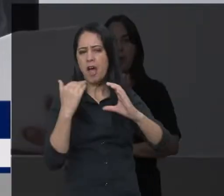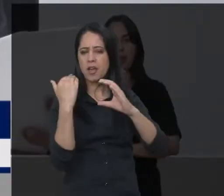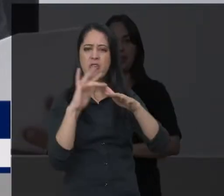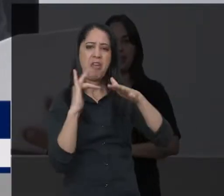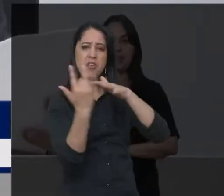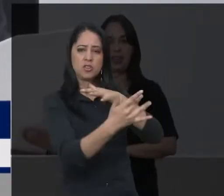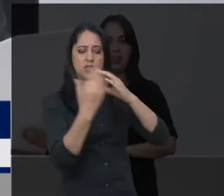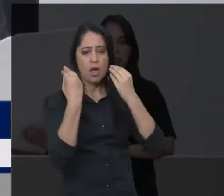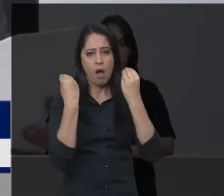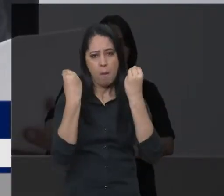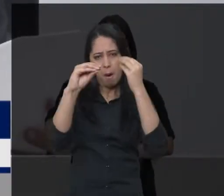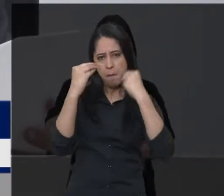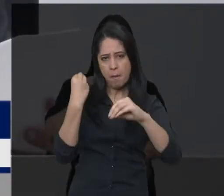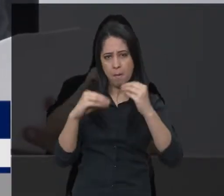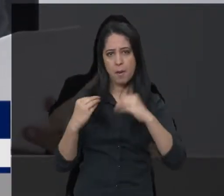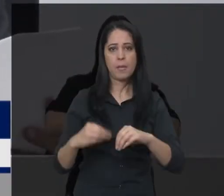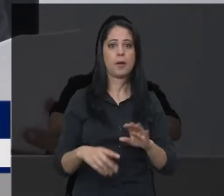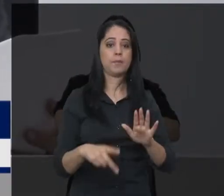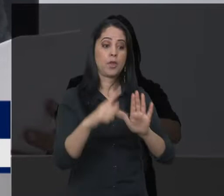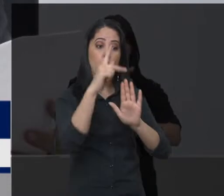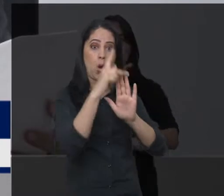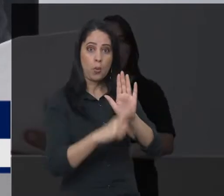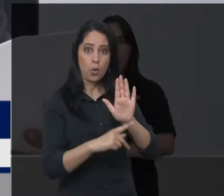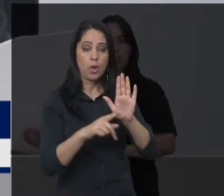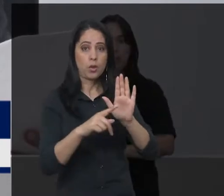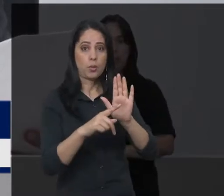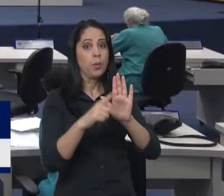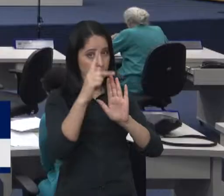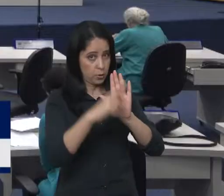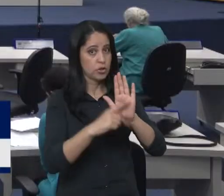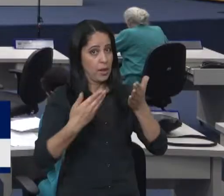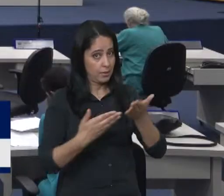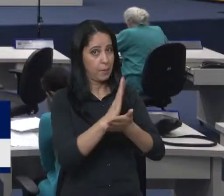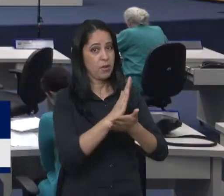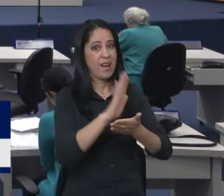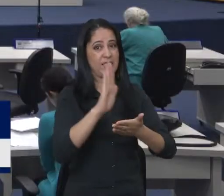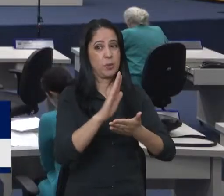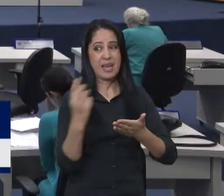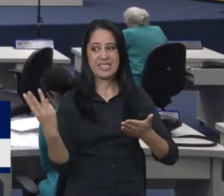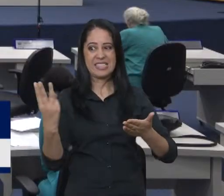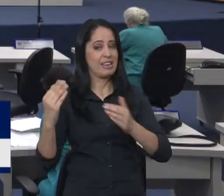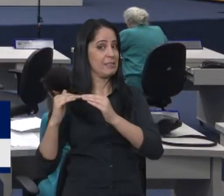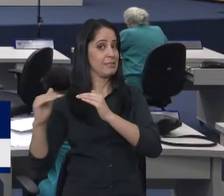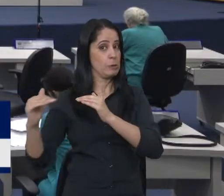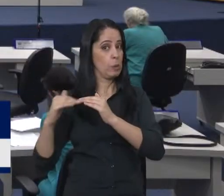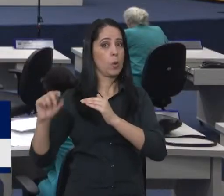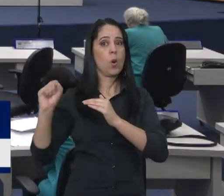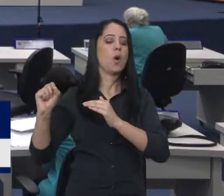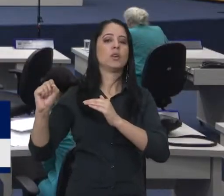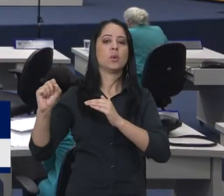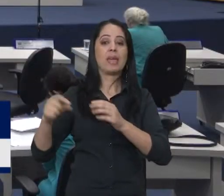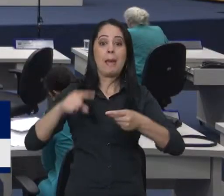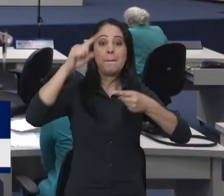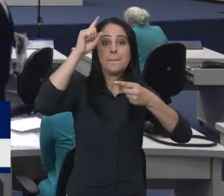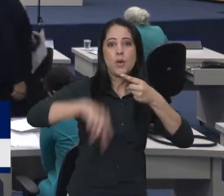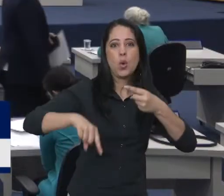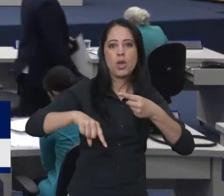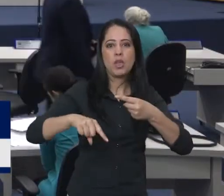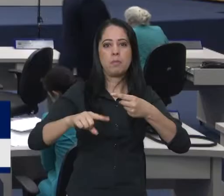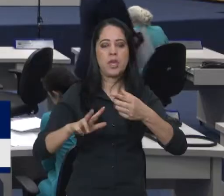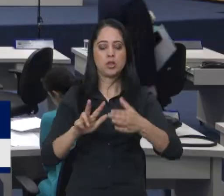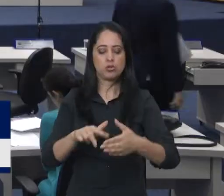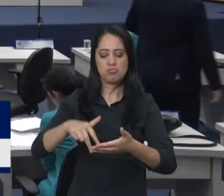Outro projeto aprovado, este com 3 votos contrários, proíbe manifestações de cunho eleitoral com